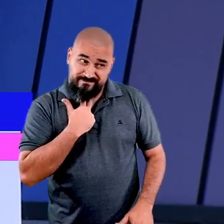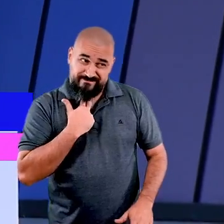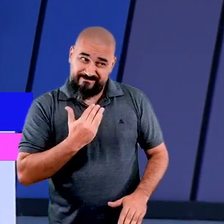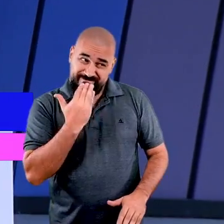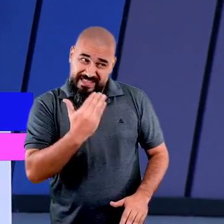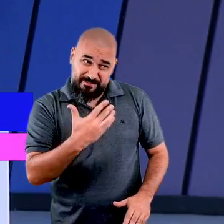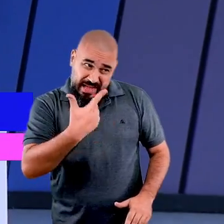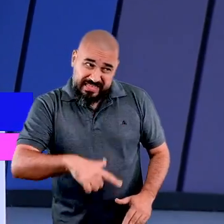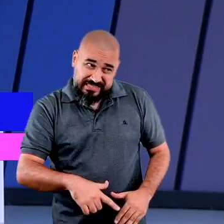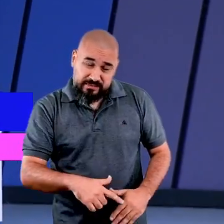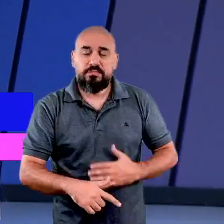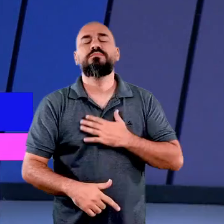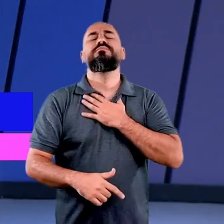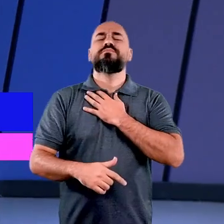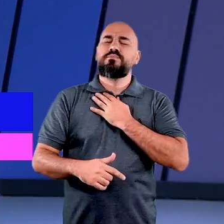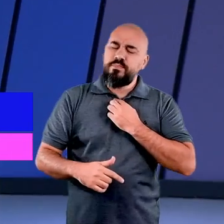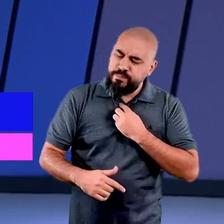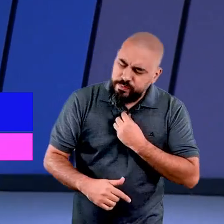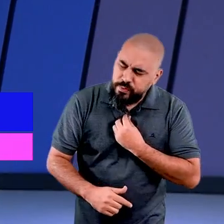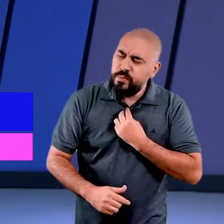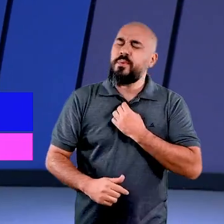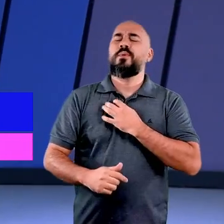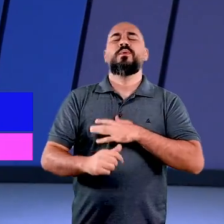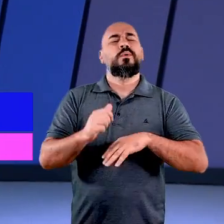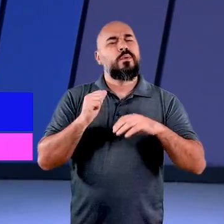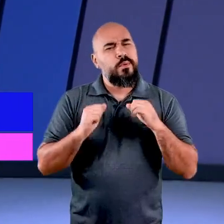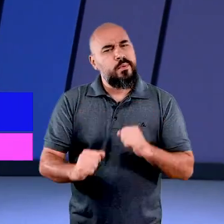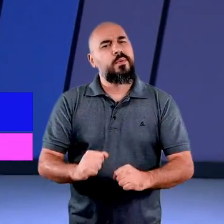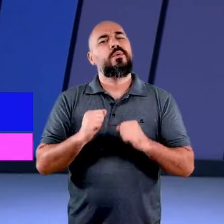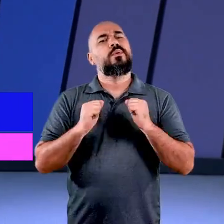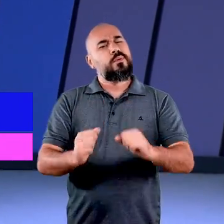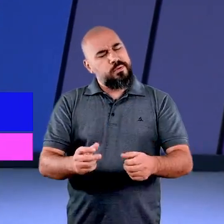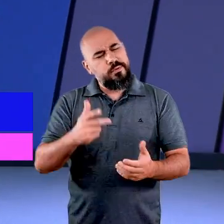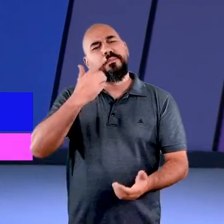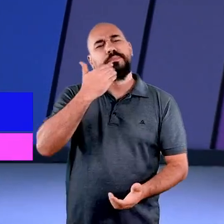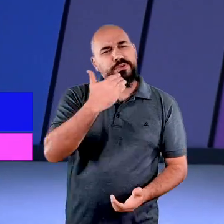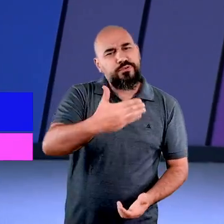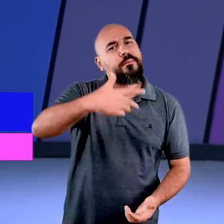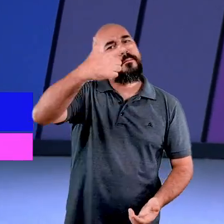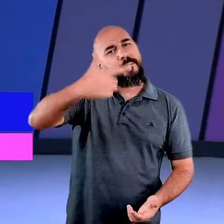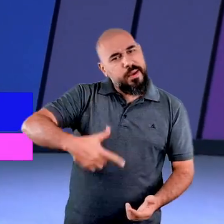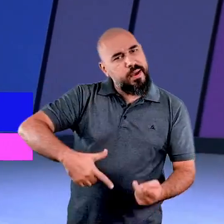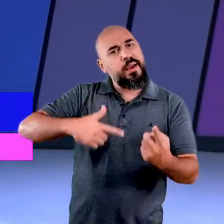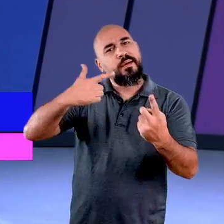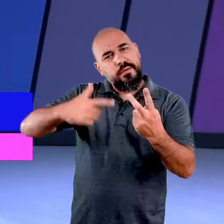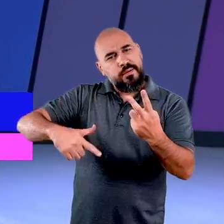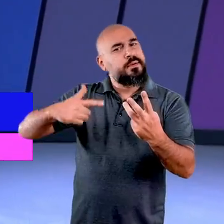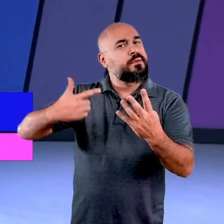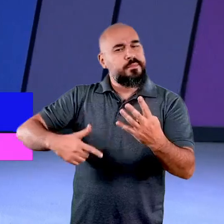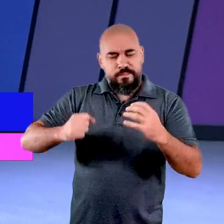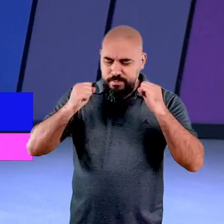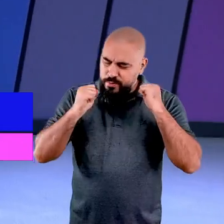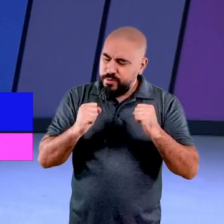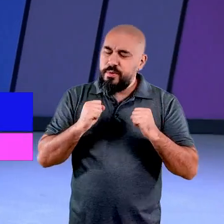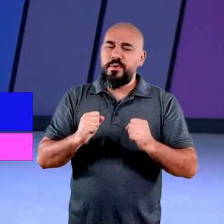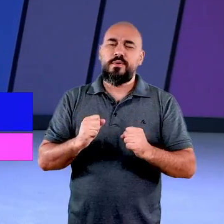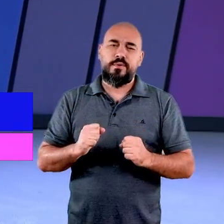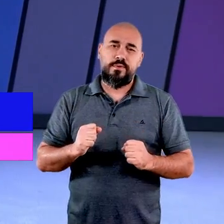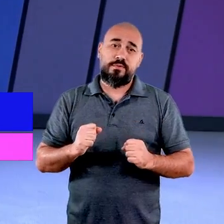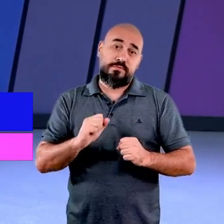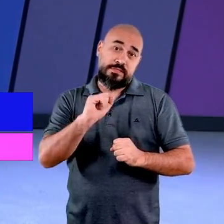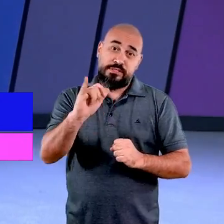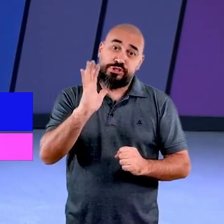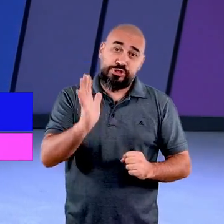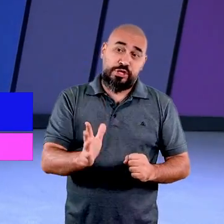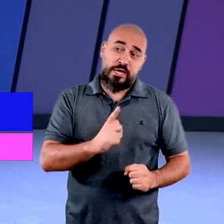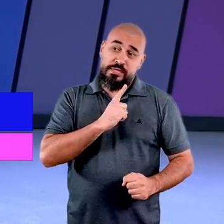pode pedir outro estudo bíblico. Você pode continuar estudando a palavra de Deus, aprofundando a sua caminhada com Cristo Jesus. Então, se